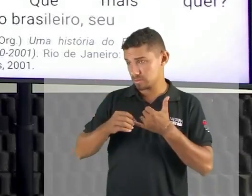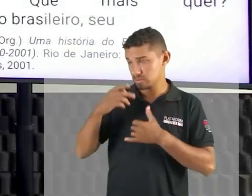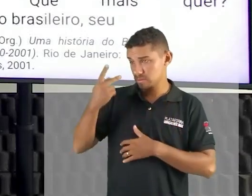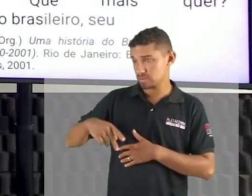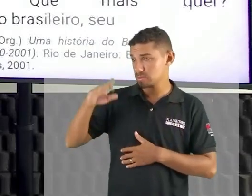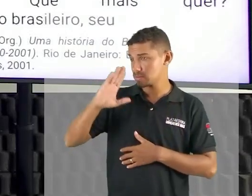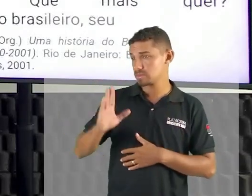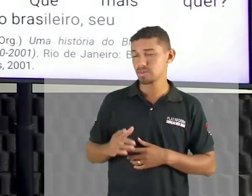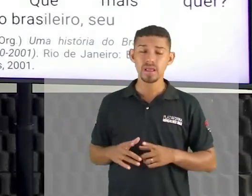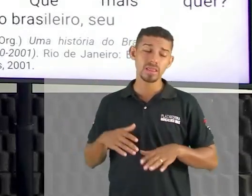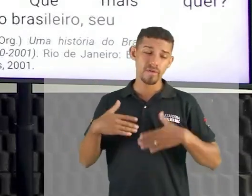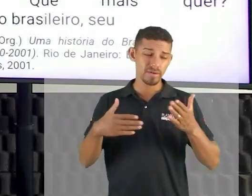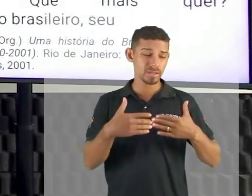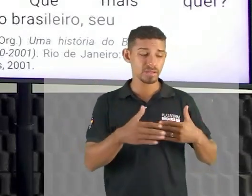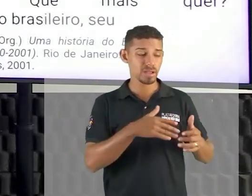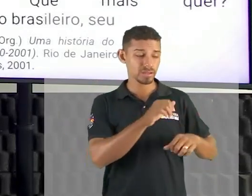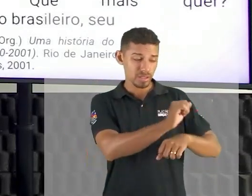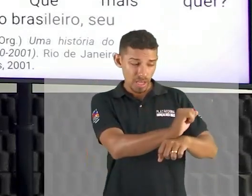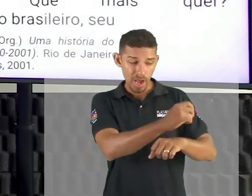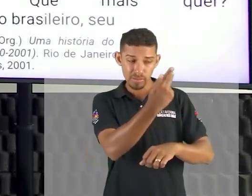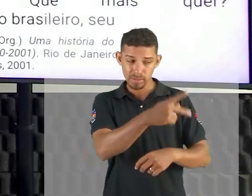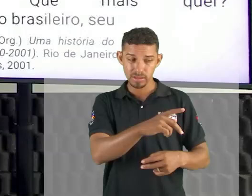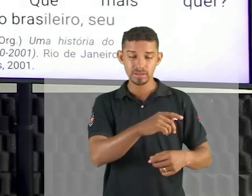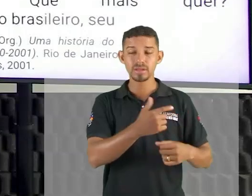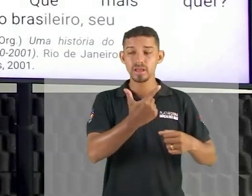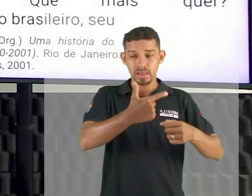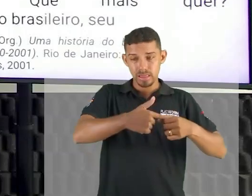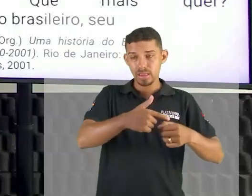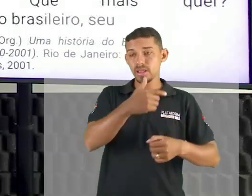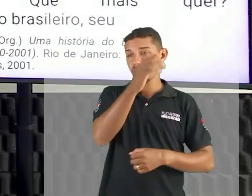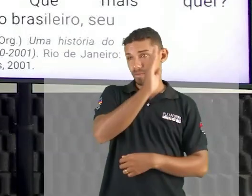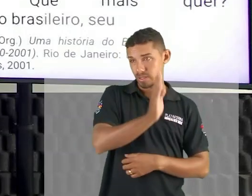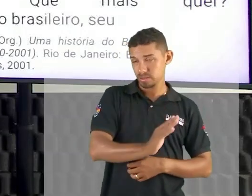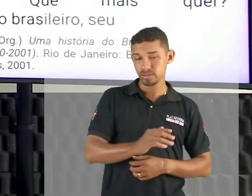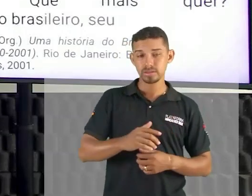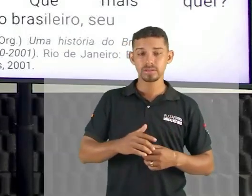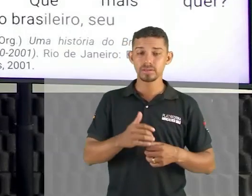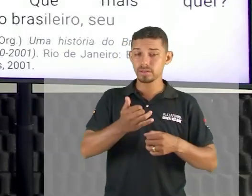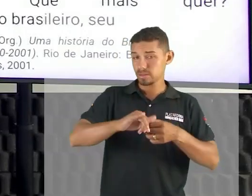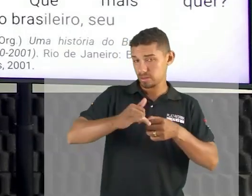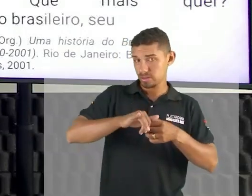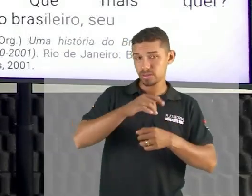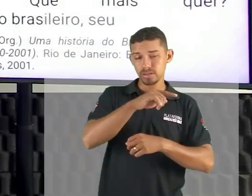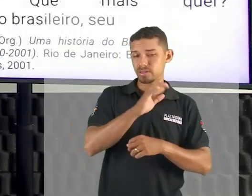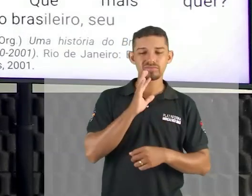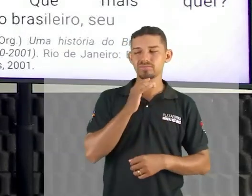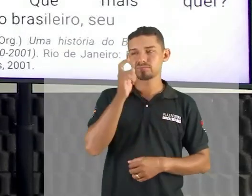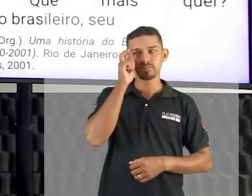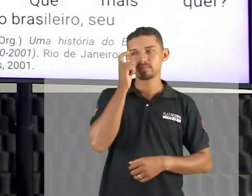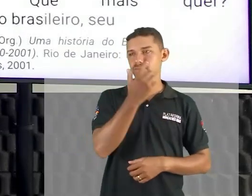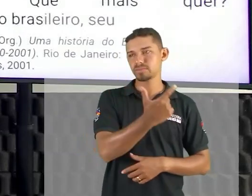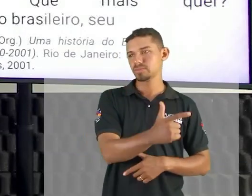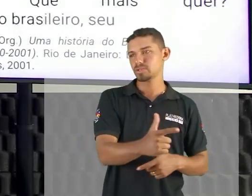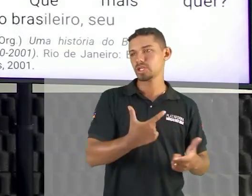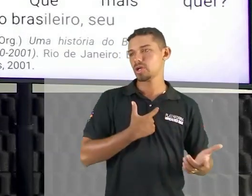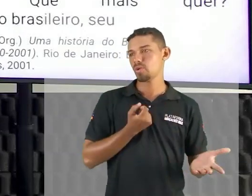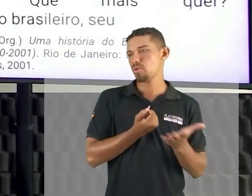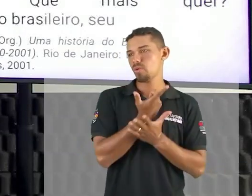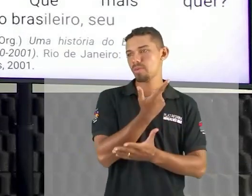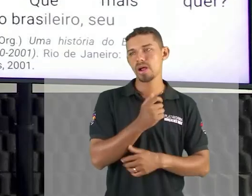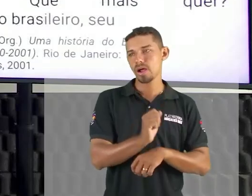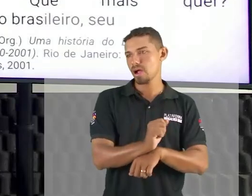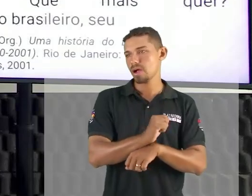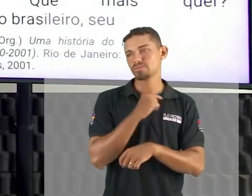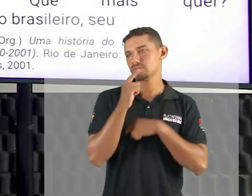carro brasileiro, essa gasolina brasileira, e aí fazendo referência, por exemplo, a Petrobras, não me interessa, porque eu não tenho, de fato, condições de